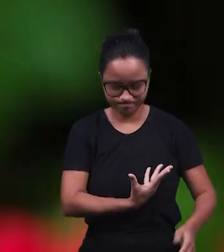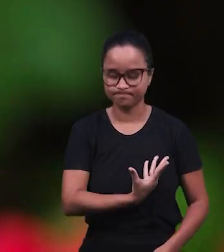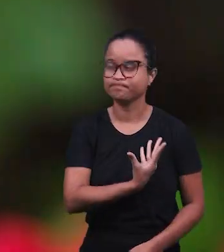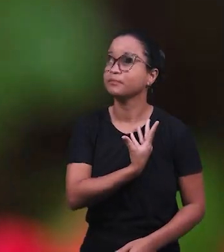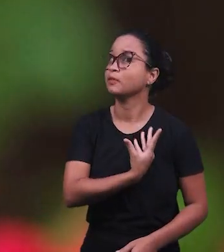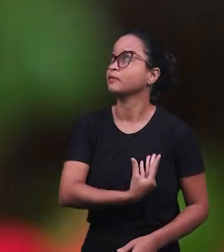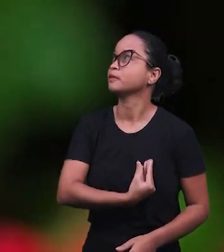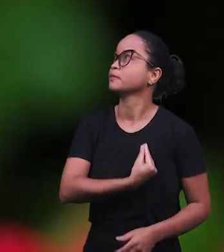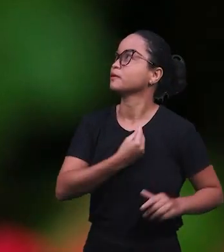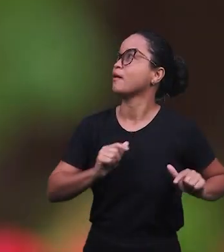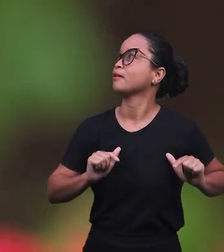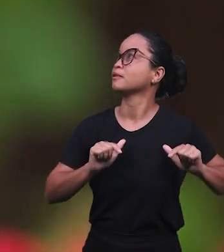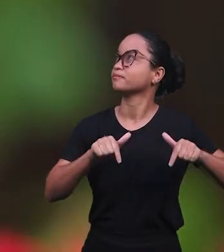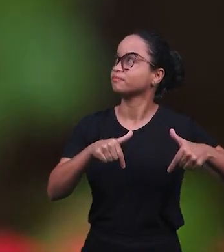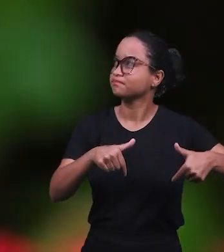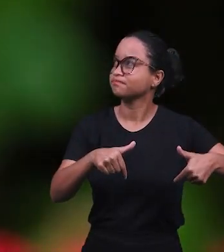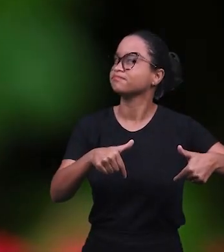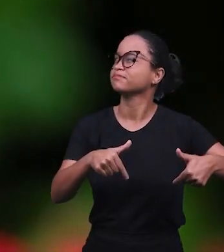Põe teu sangue